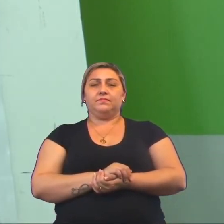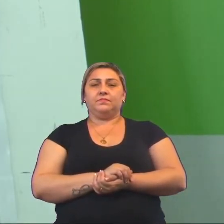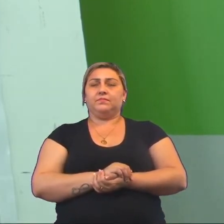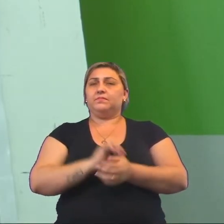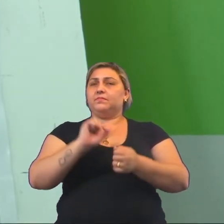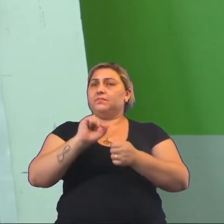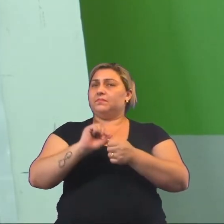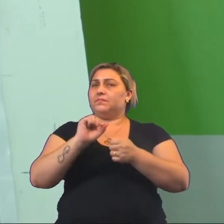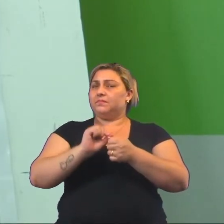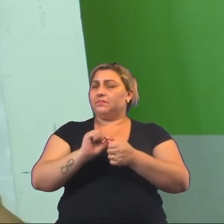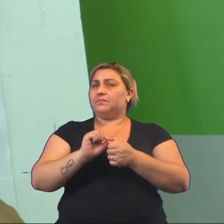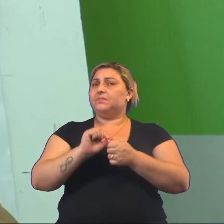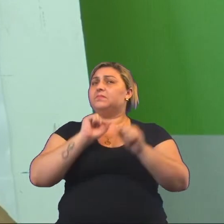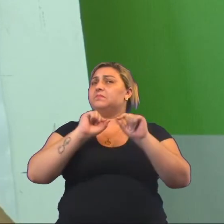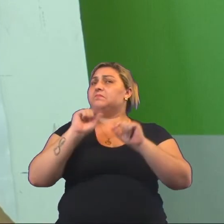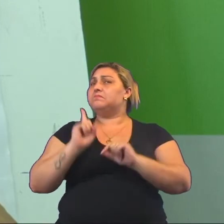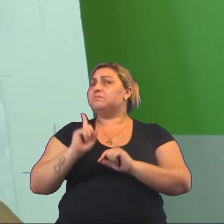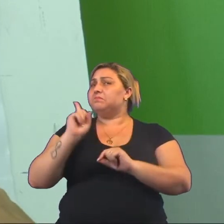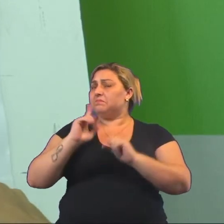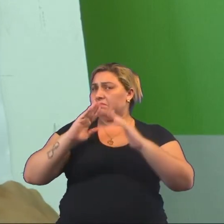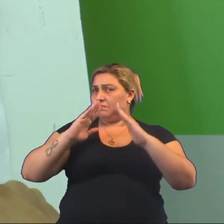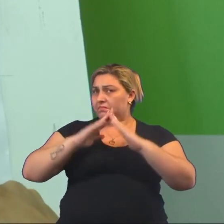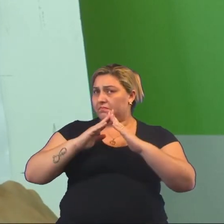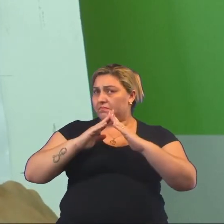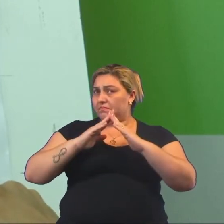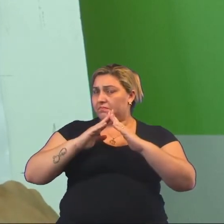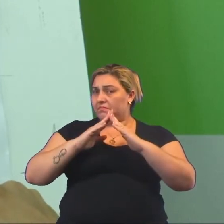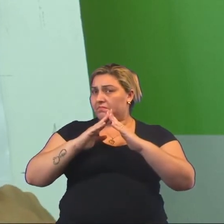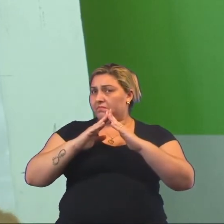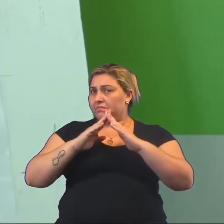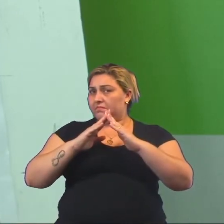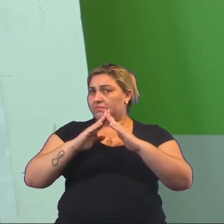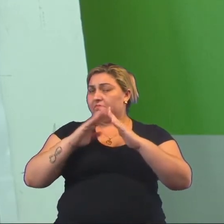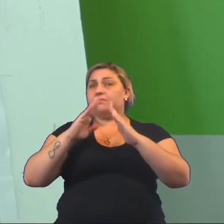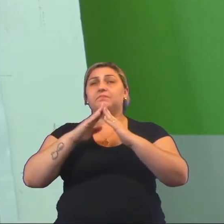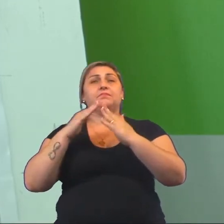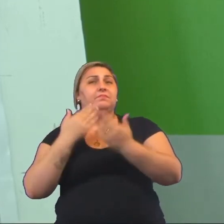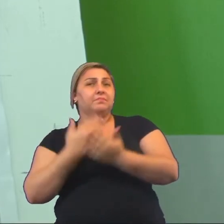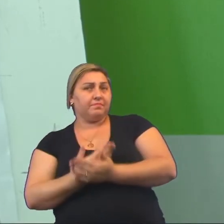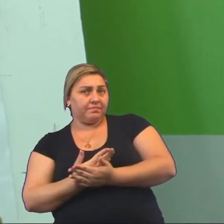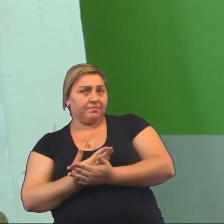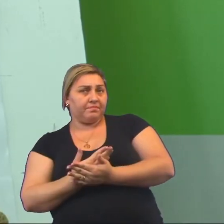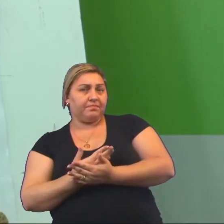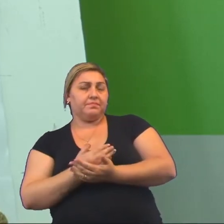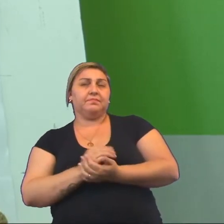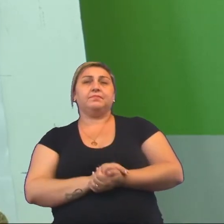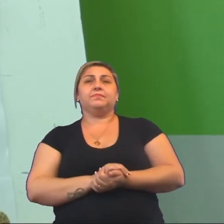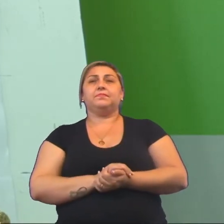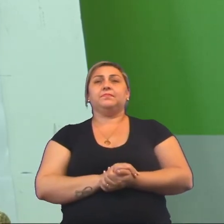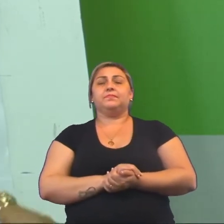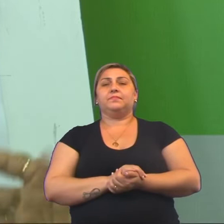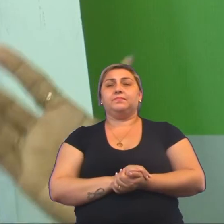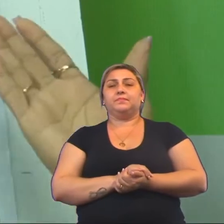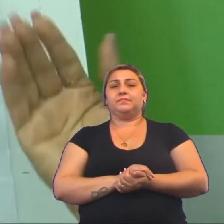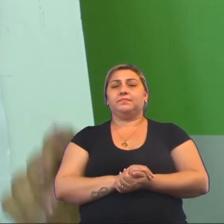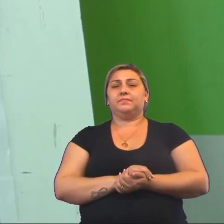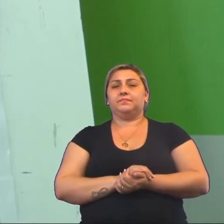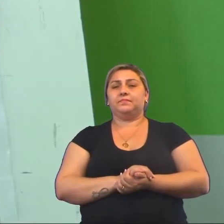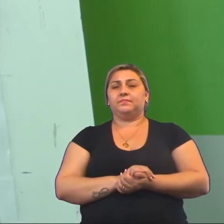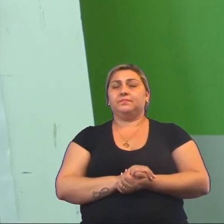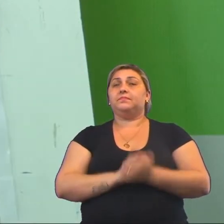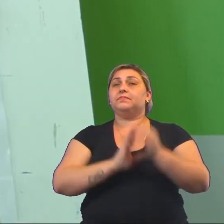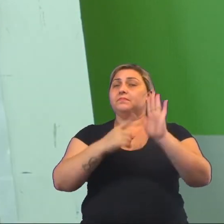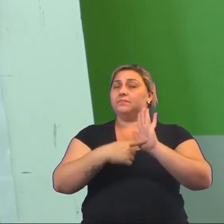estão fazendo esta atividade em casa ou na escola? Eles